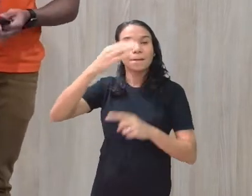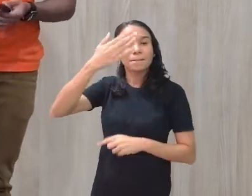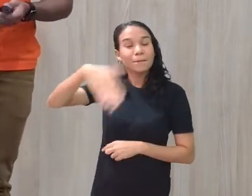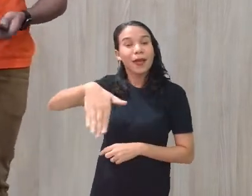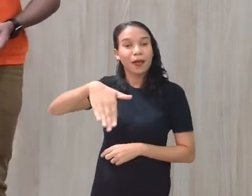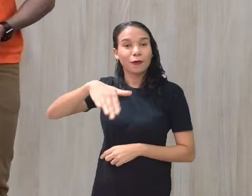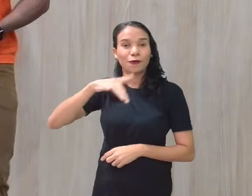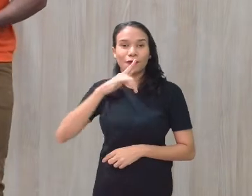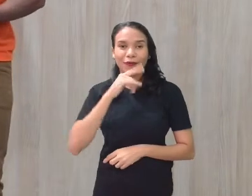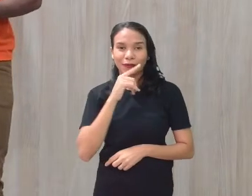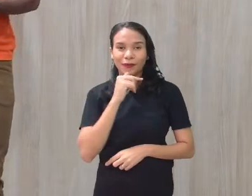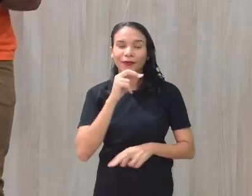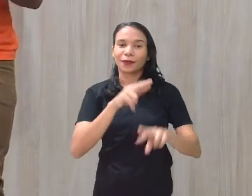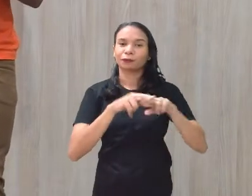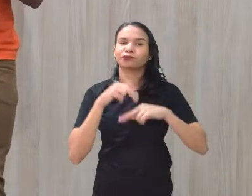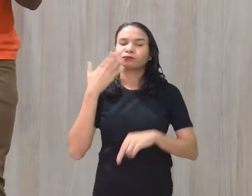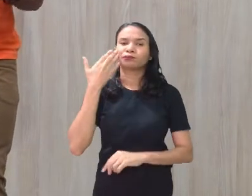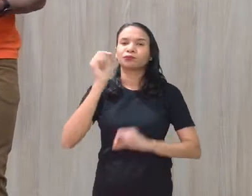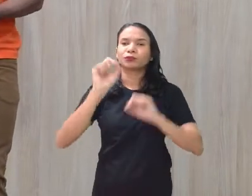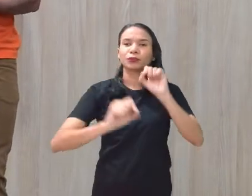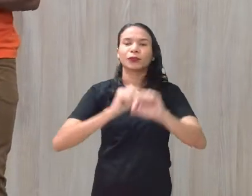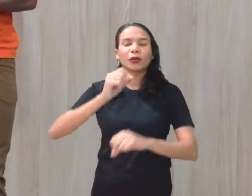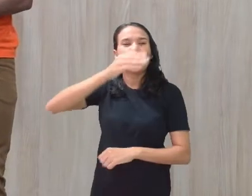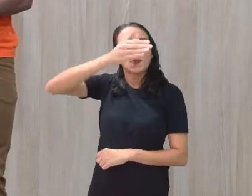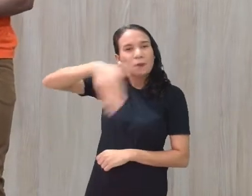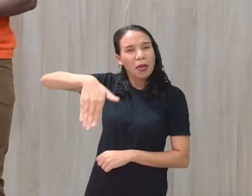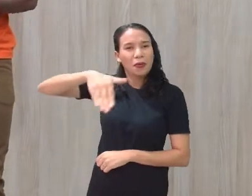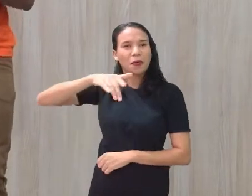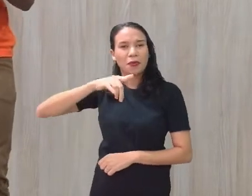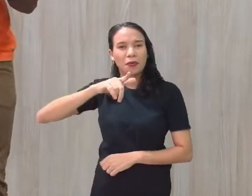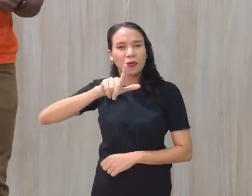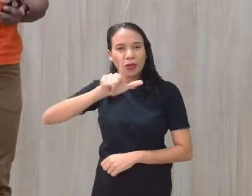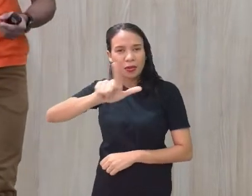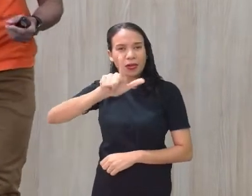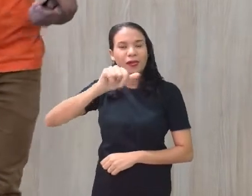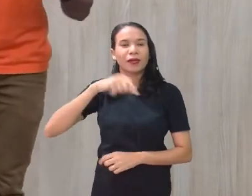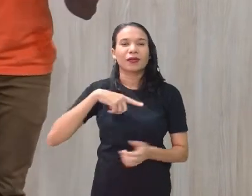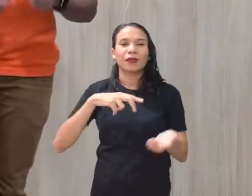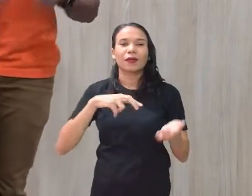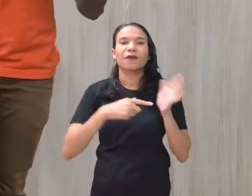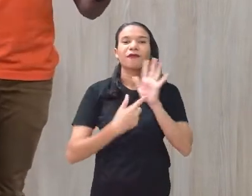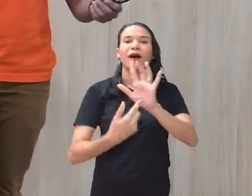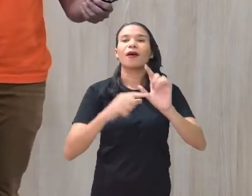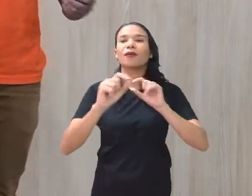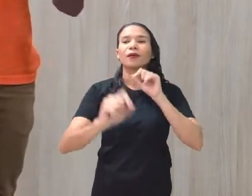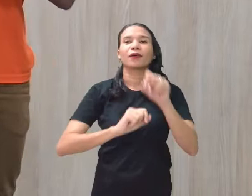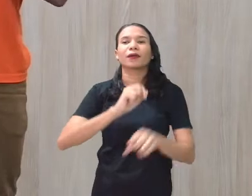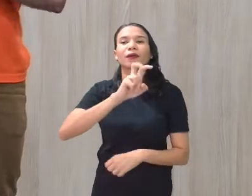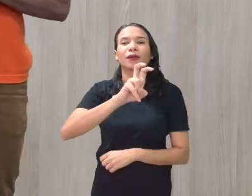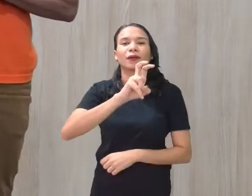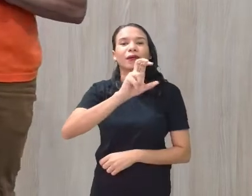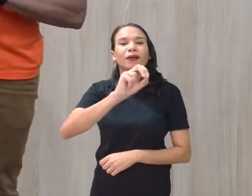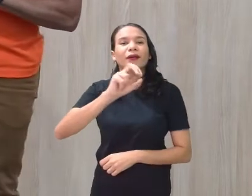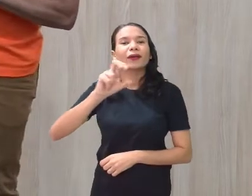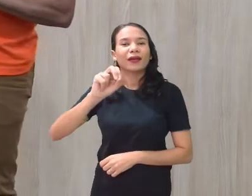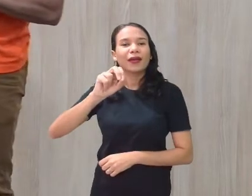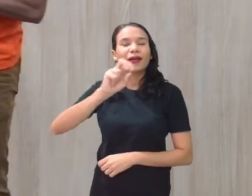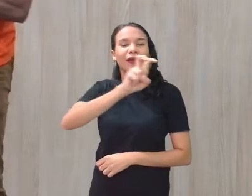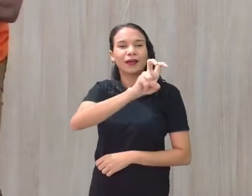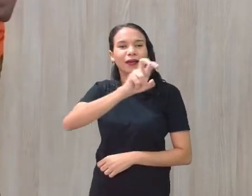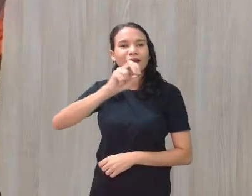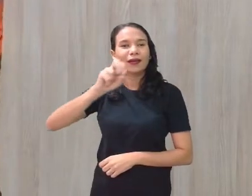você sabe que esse meio litro de água corresponde a 500 ml. Então